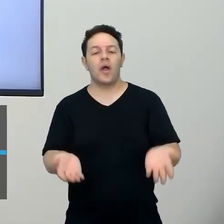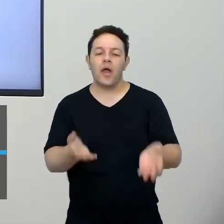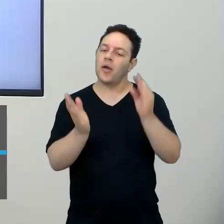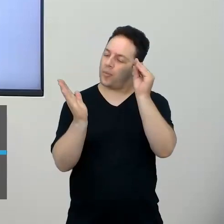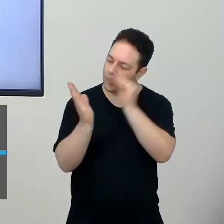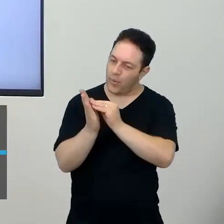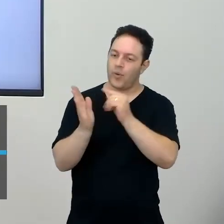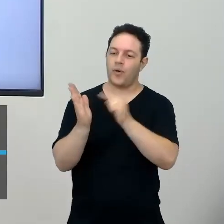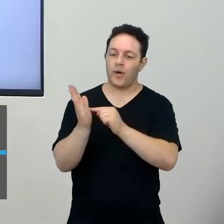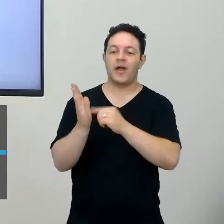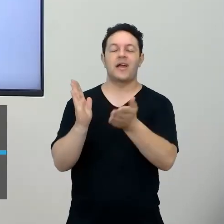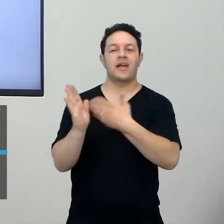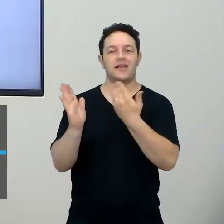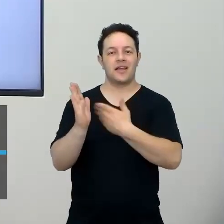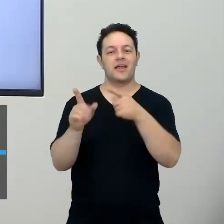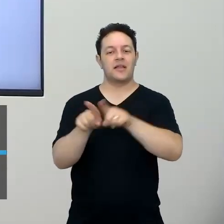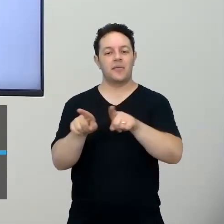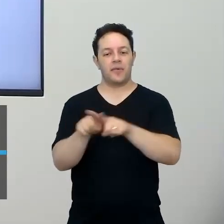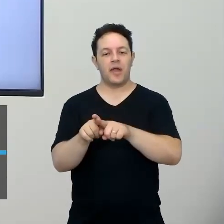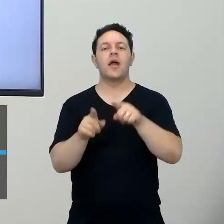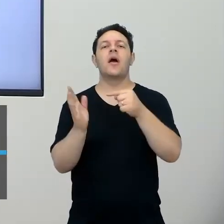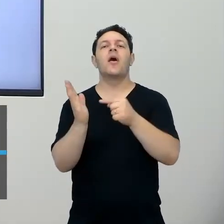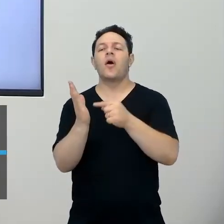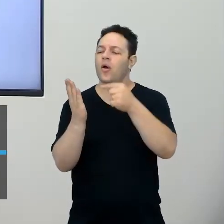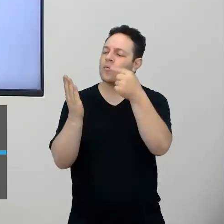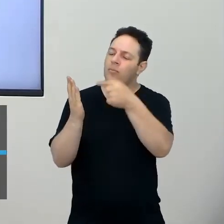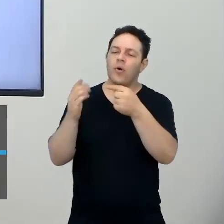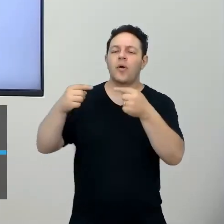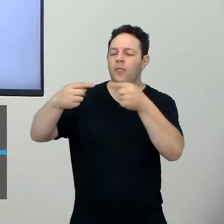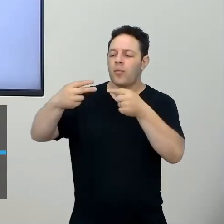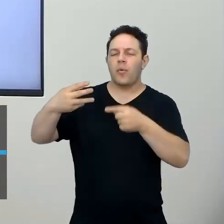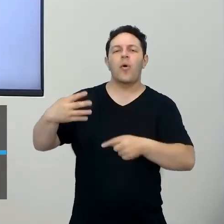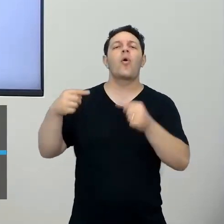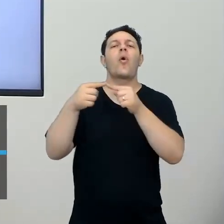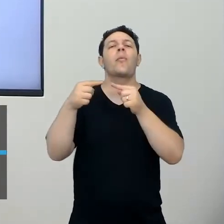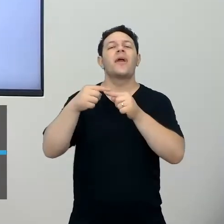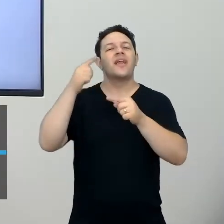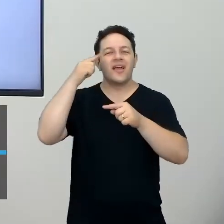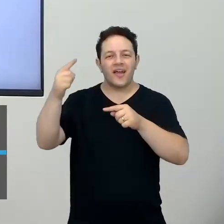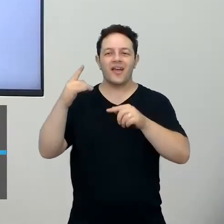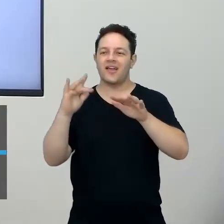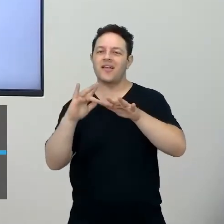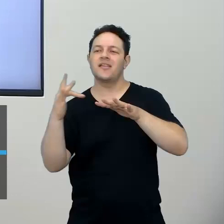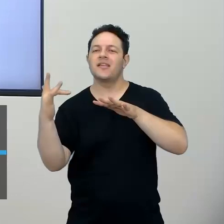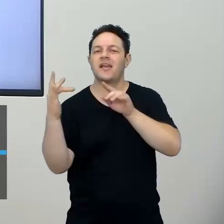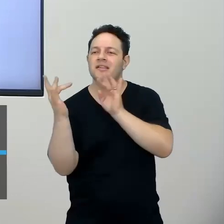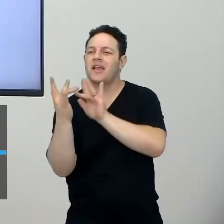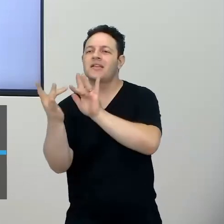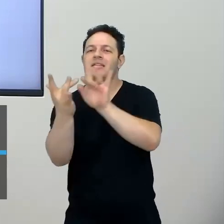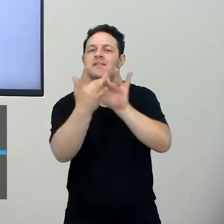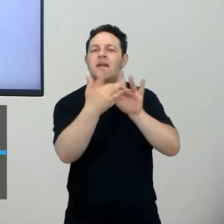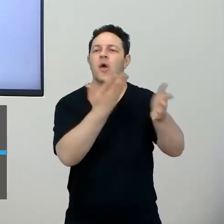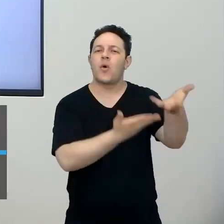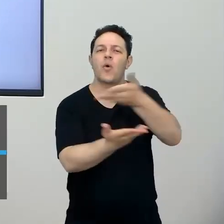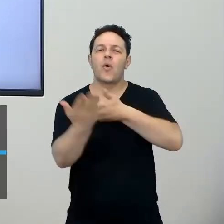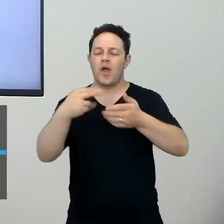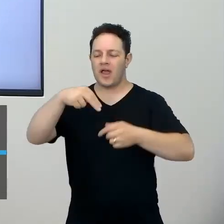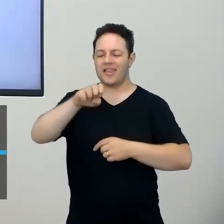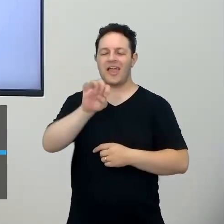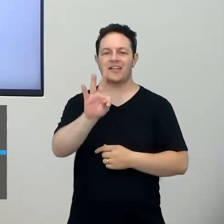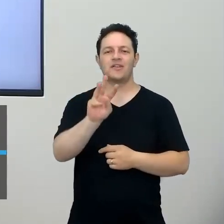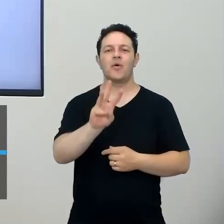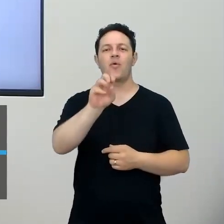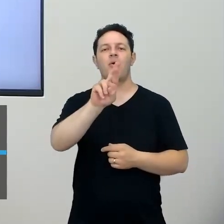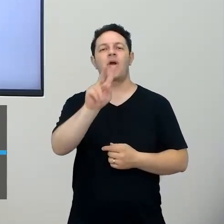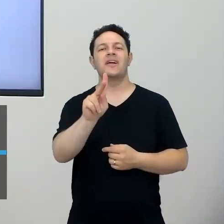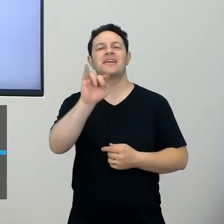seu caderno também os pontos relativos a networking. Então escreve lá, o que é networking? O que eu